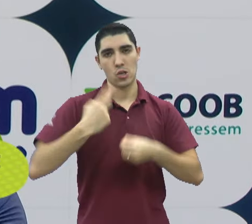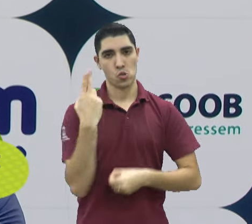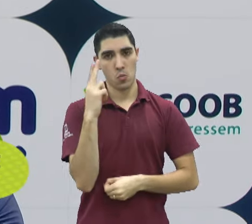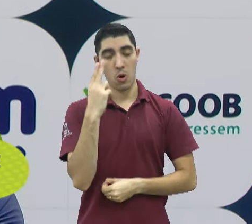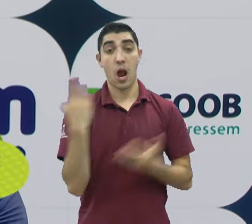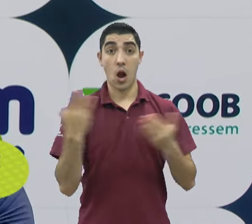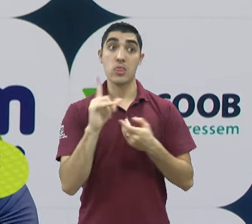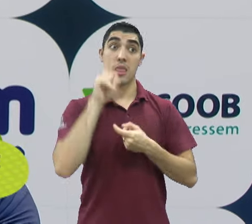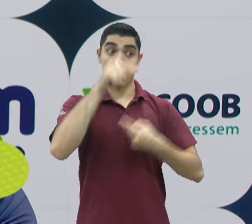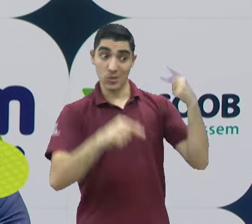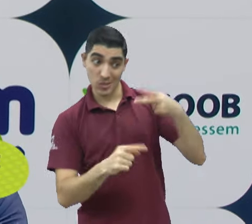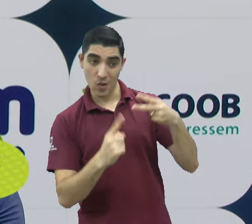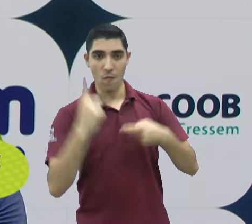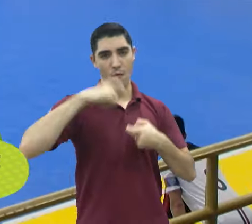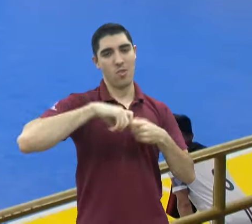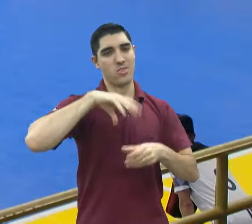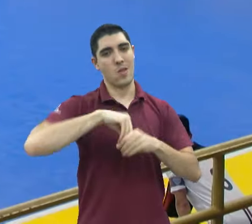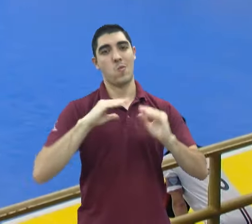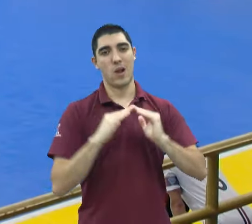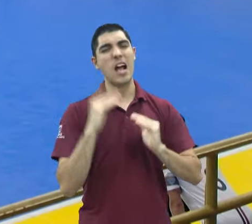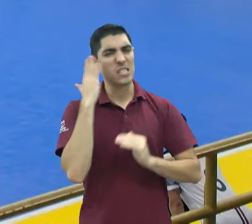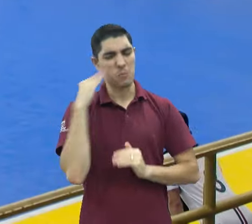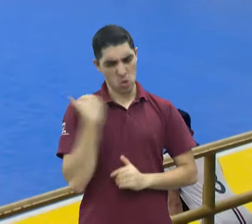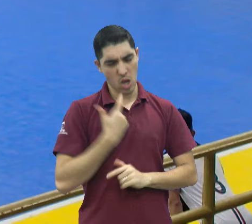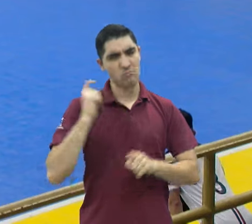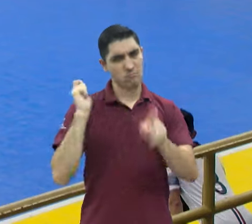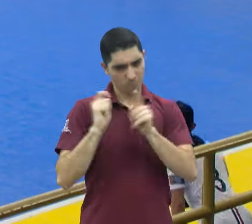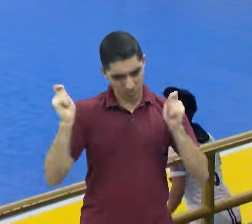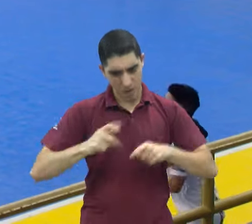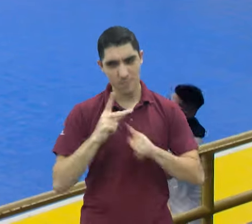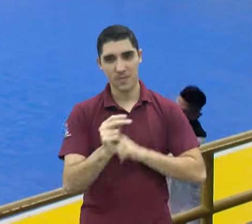que a gente sabe que a gente é muito forte aqui.